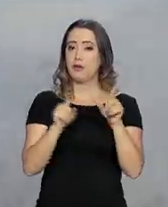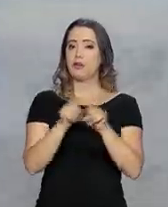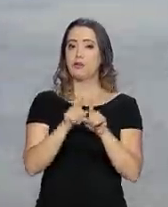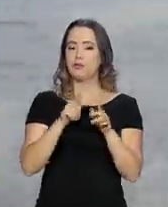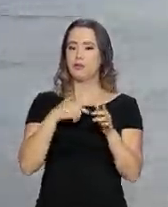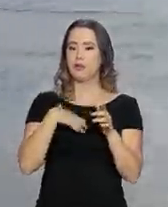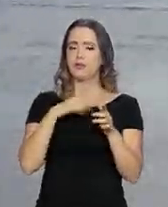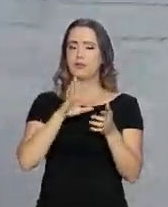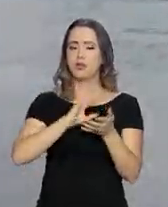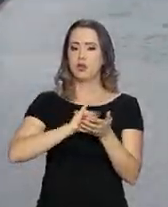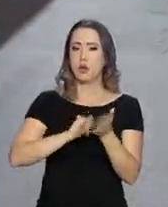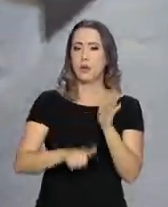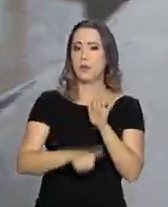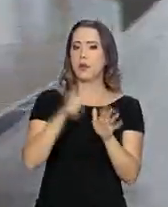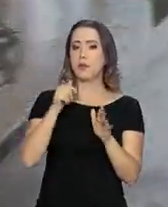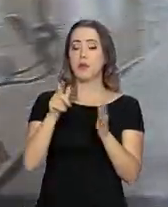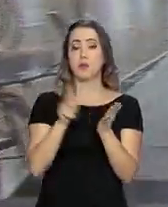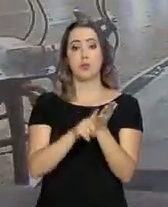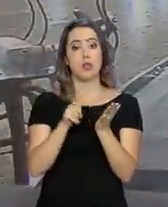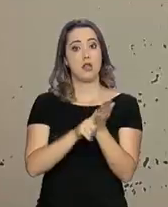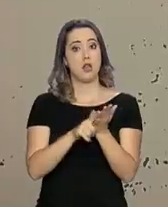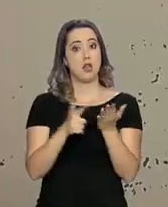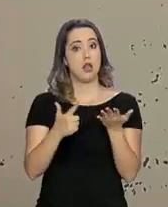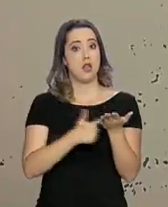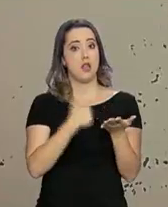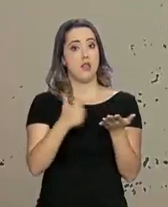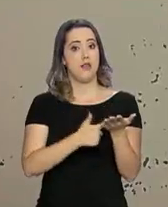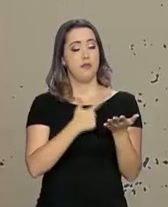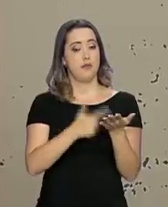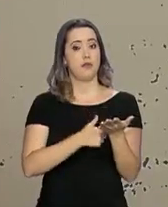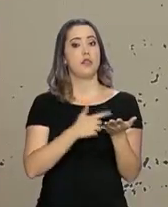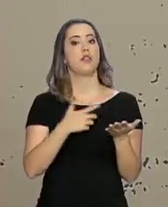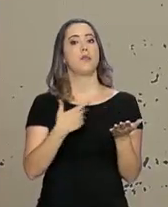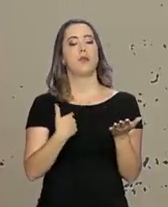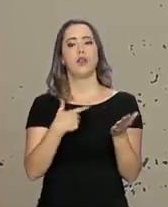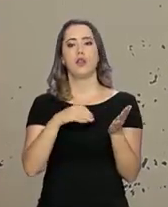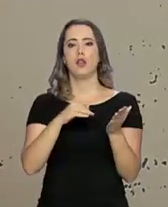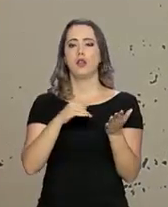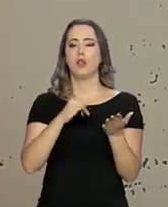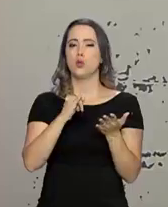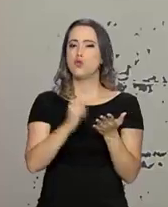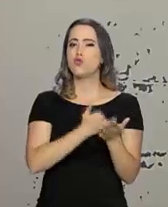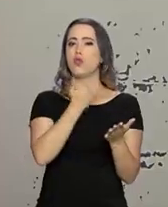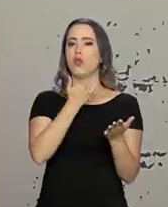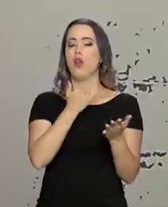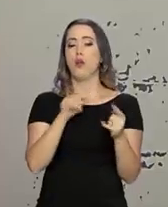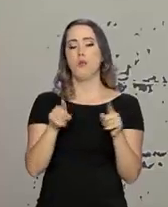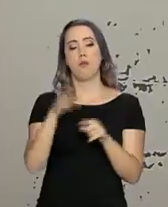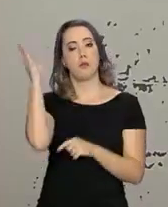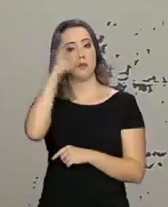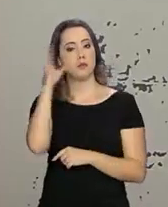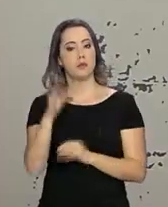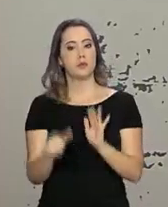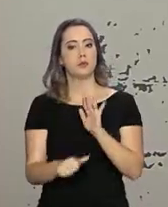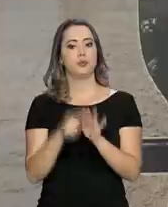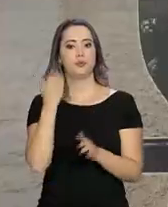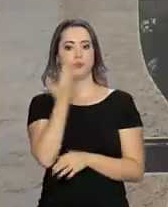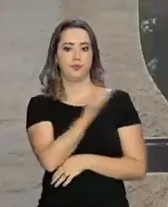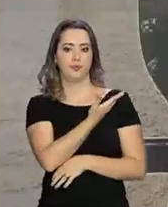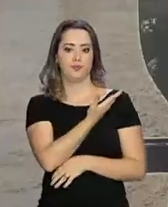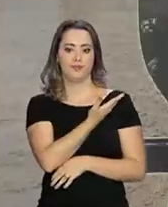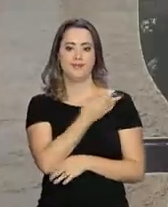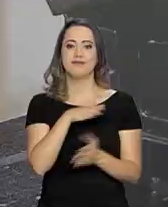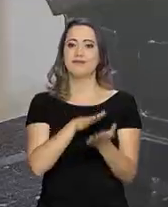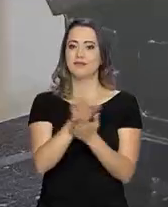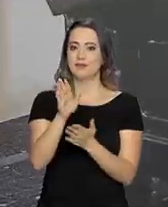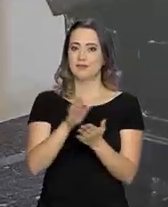e jornais do país, entre eles a Gazeta do Rio de Janeiro, o primeiro jornal publicado no Brasil pela